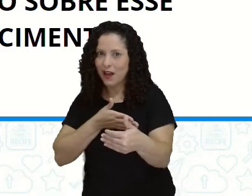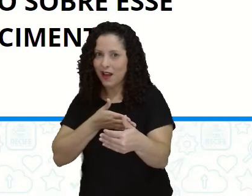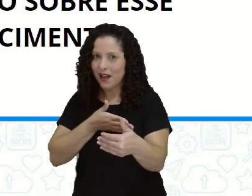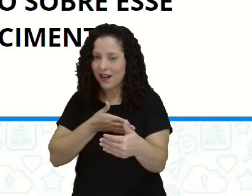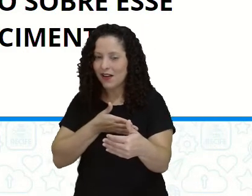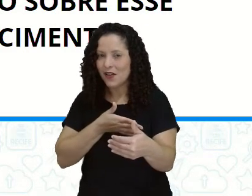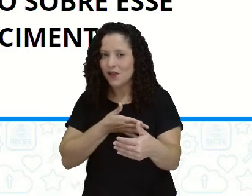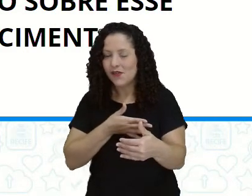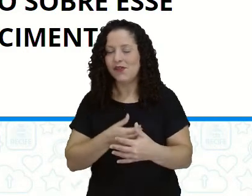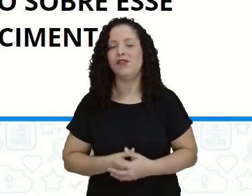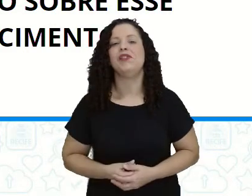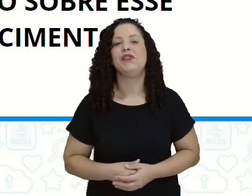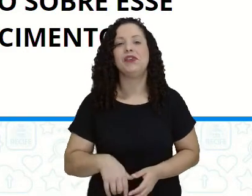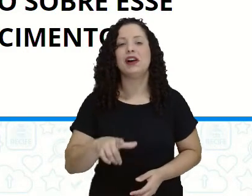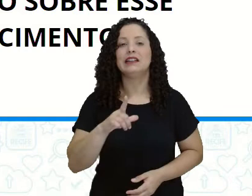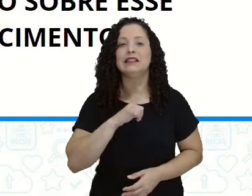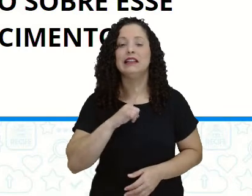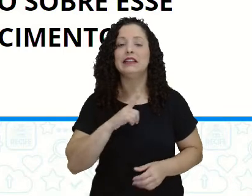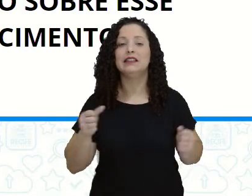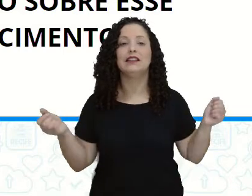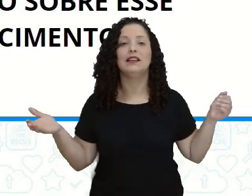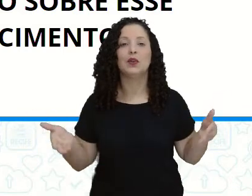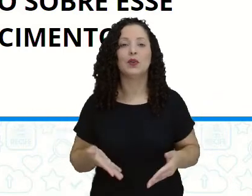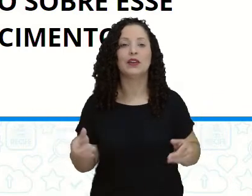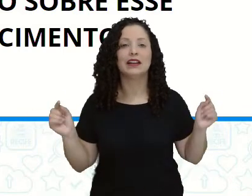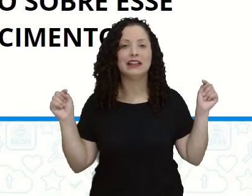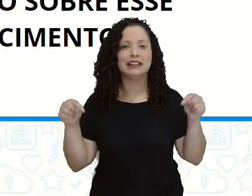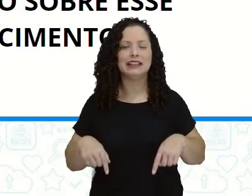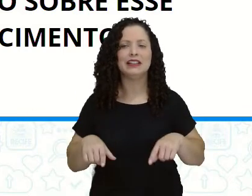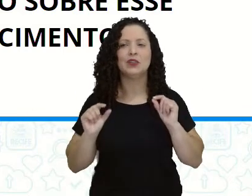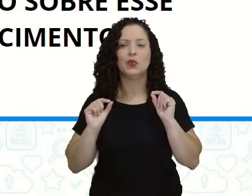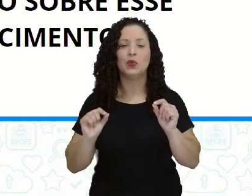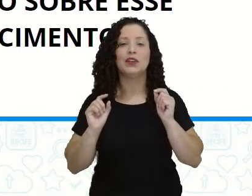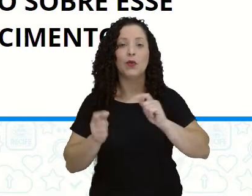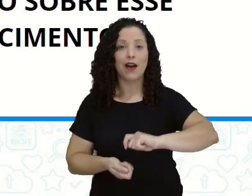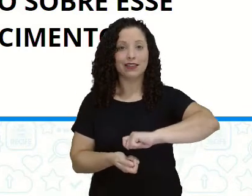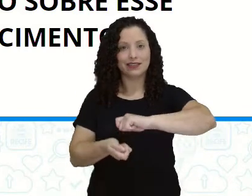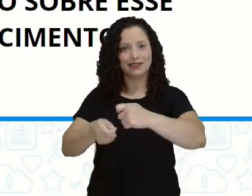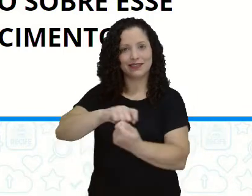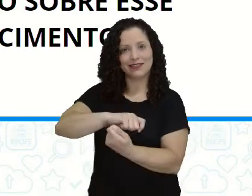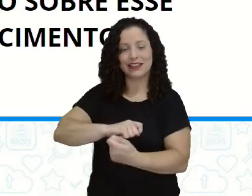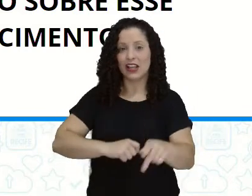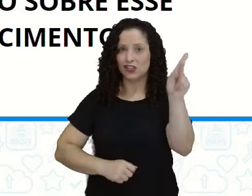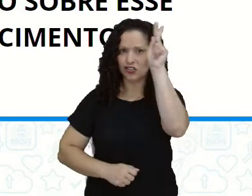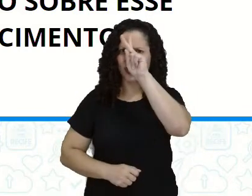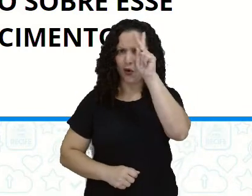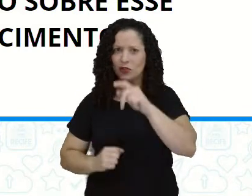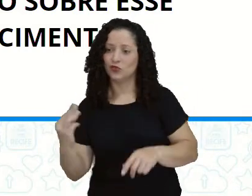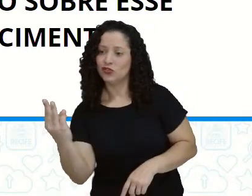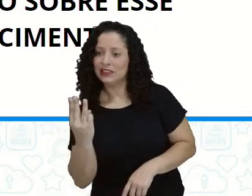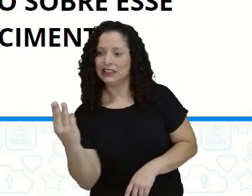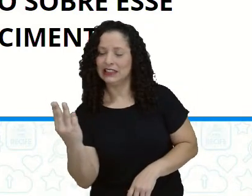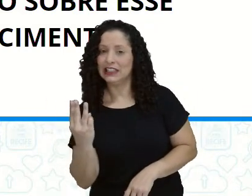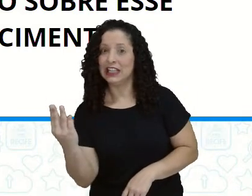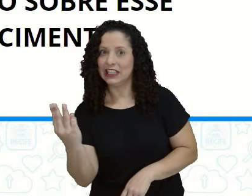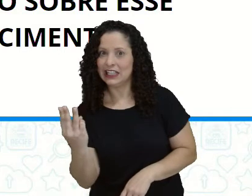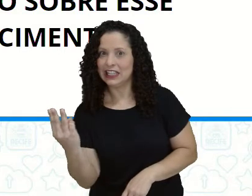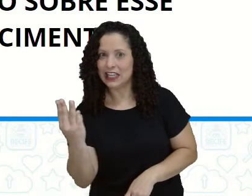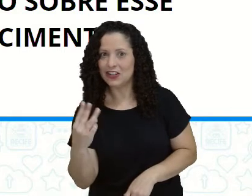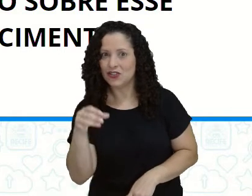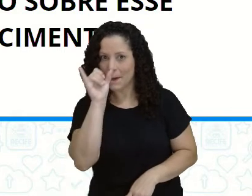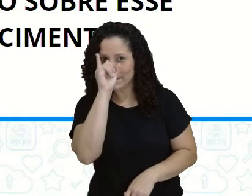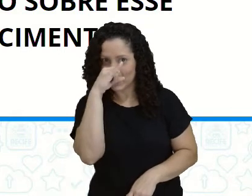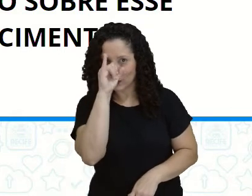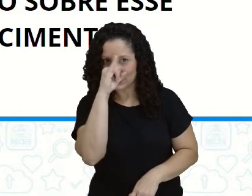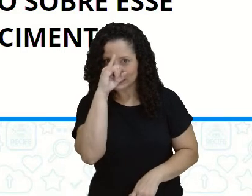estudo, eu trouxe para vocês a versão da história dos 3 porquinhos, tá? E